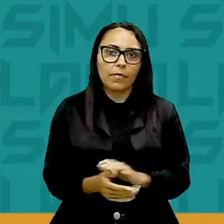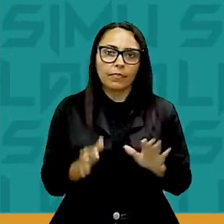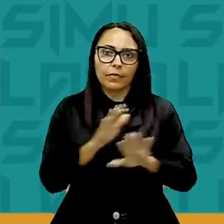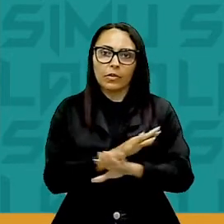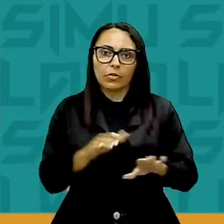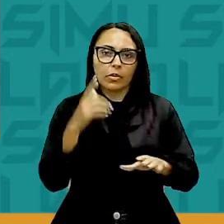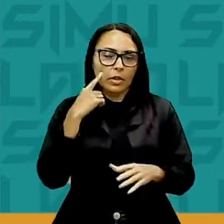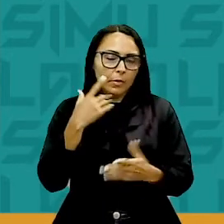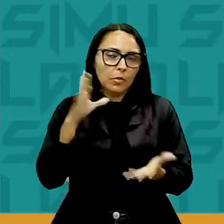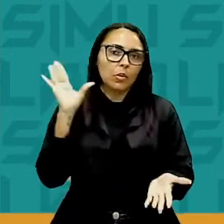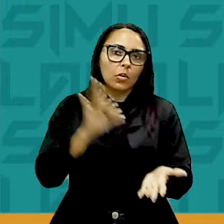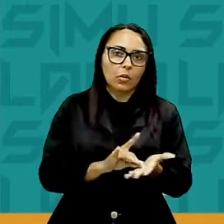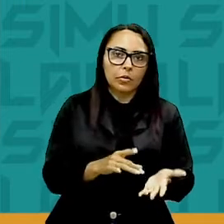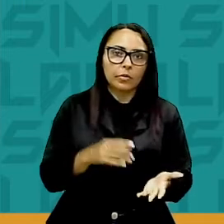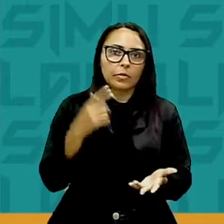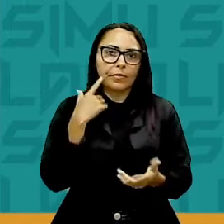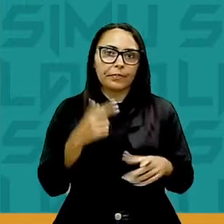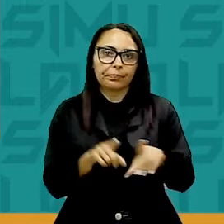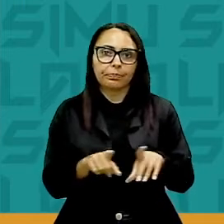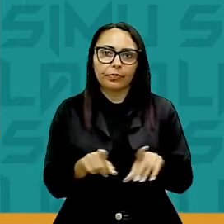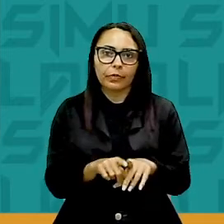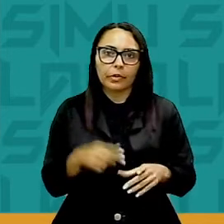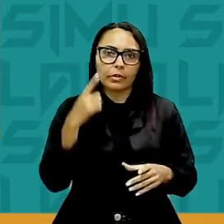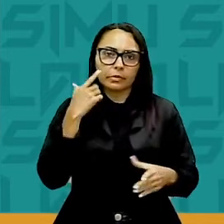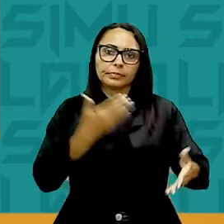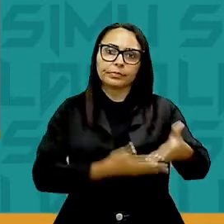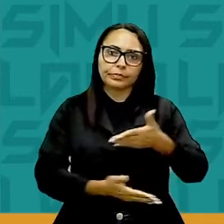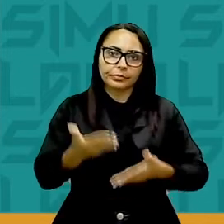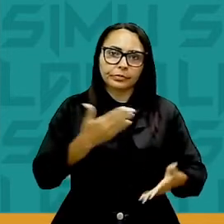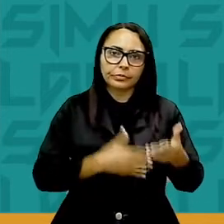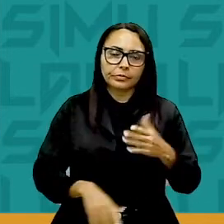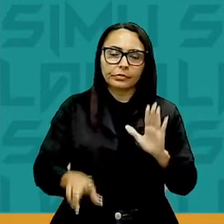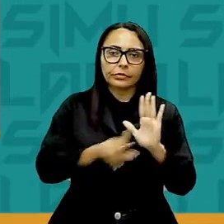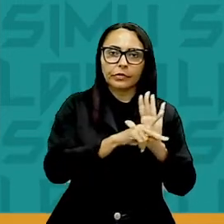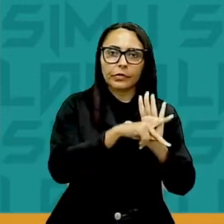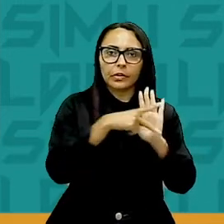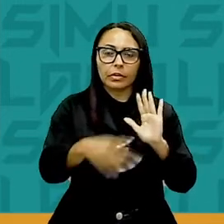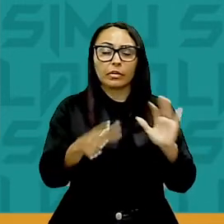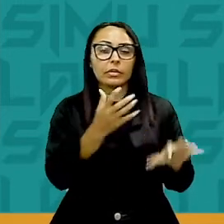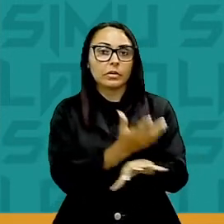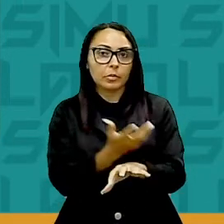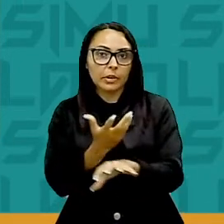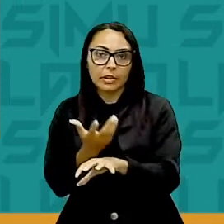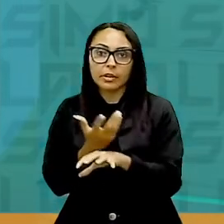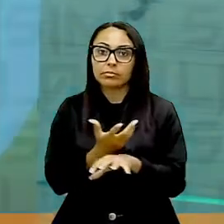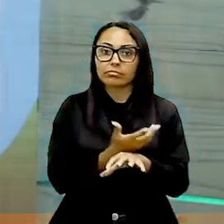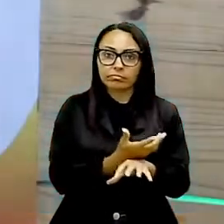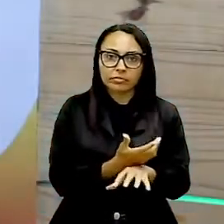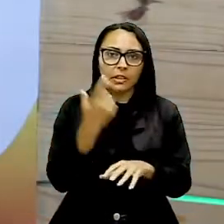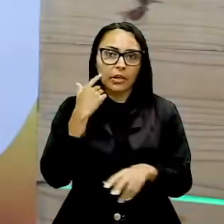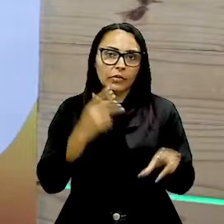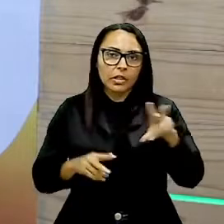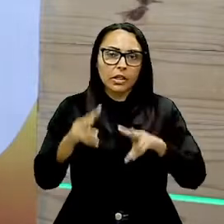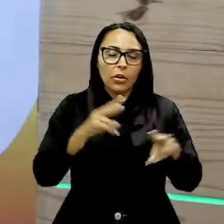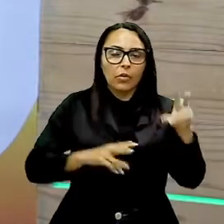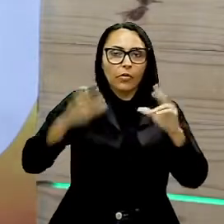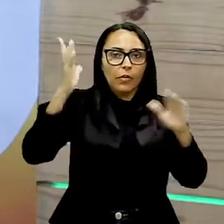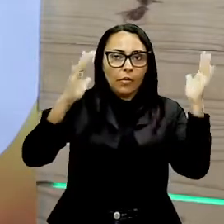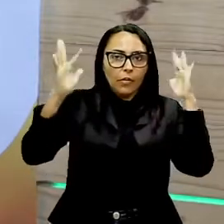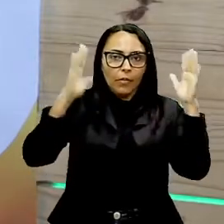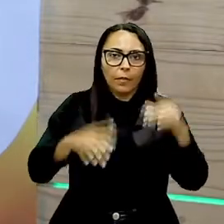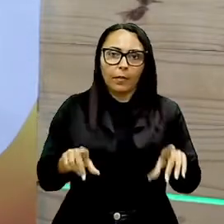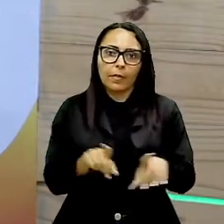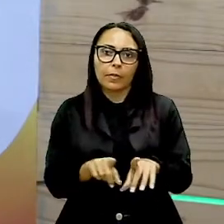estará pronto para questões relacionadas à própria disciplina em si, à própria visão filosófica, mas